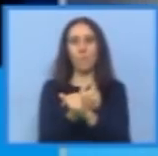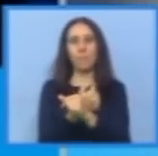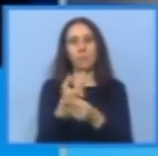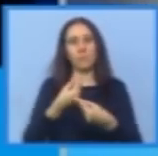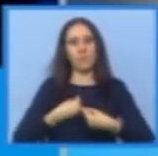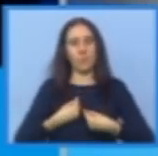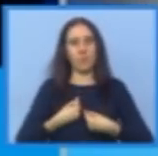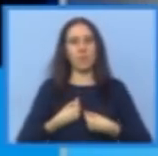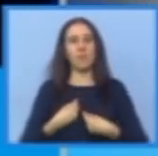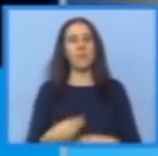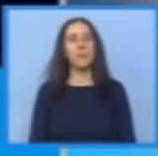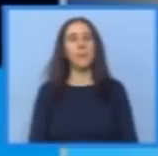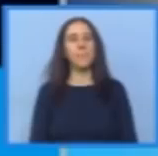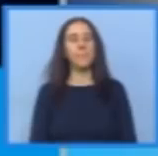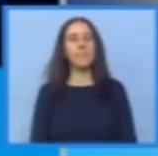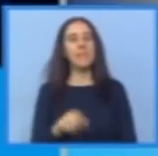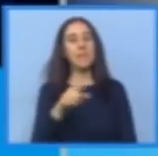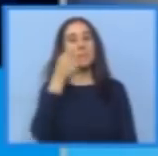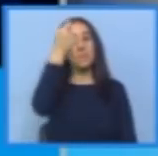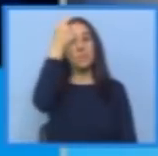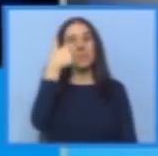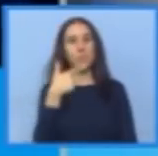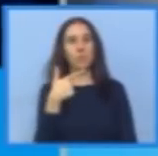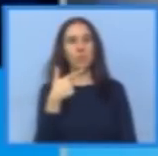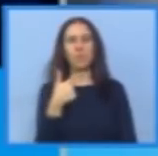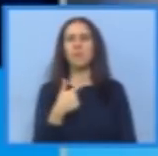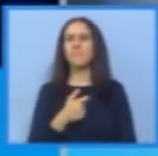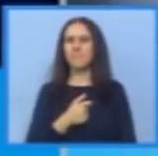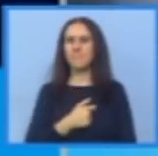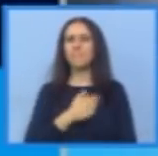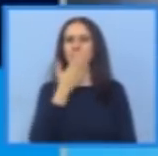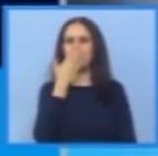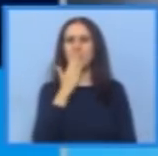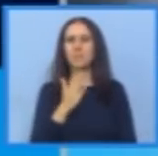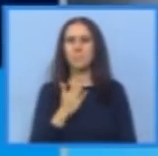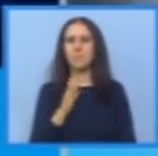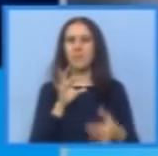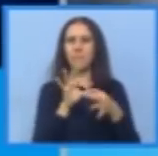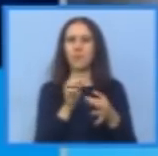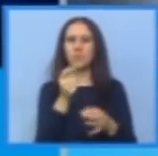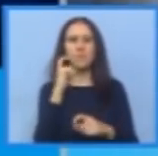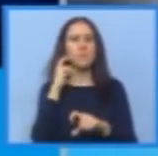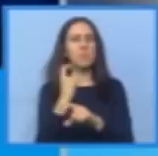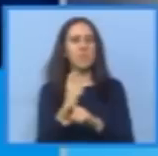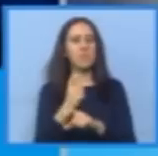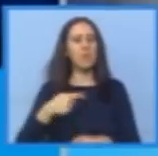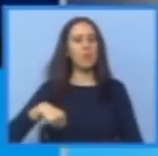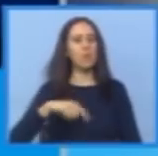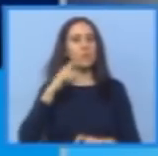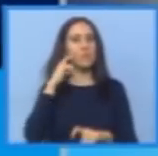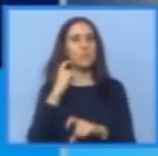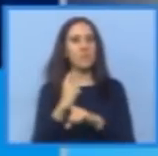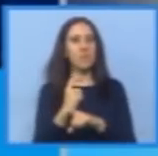ficar com ele. E esta história parece-me que tem um pouco a ver com esta vigilância. Nós estamos